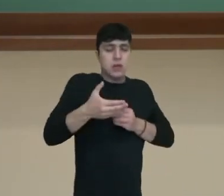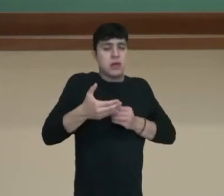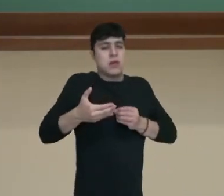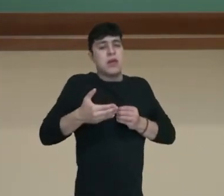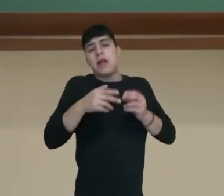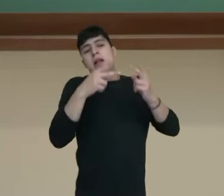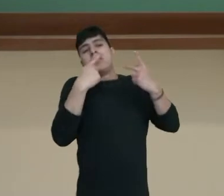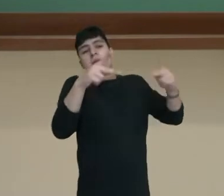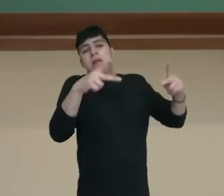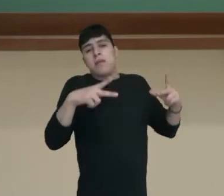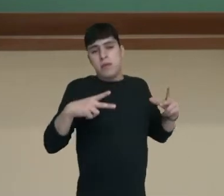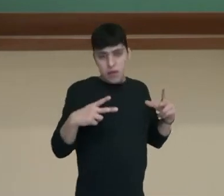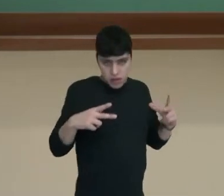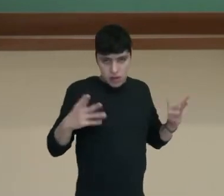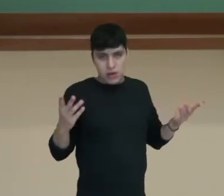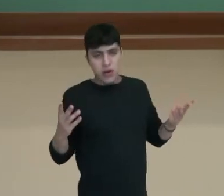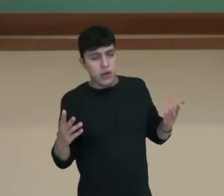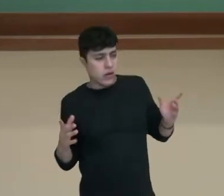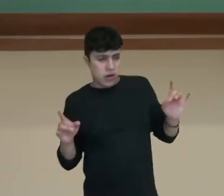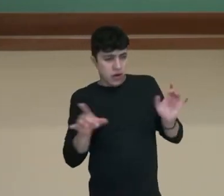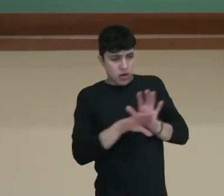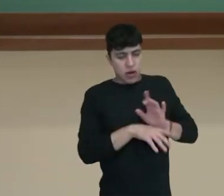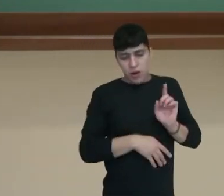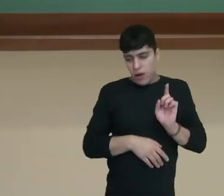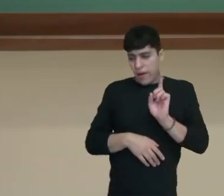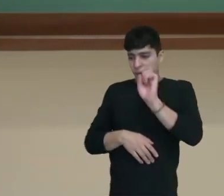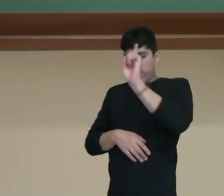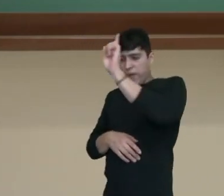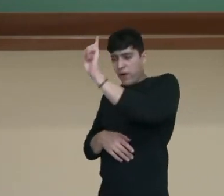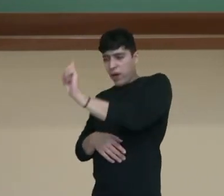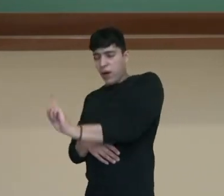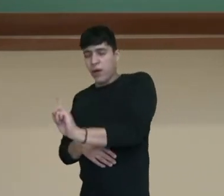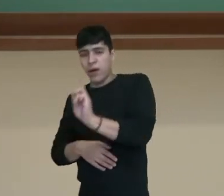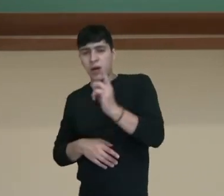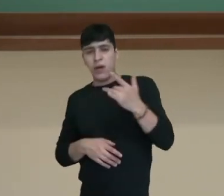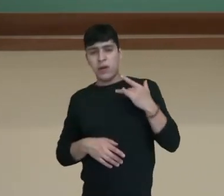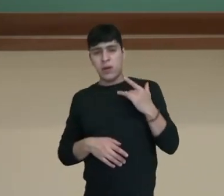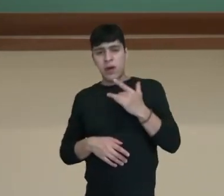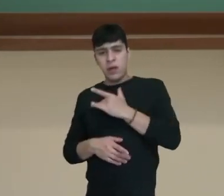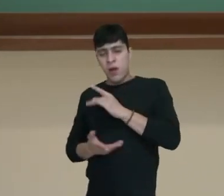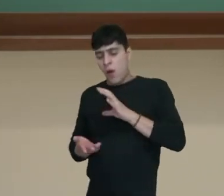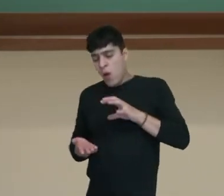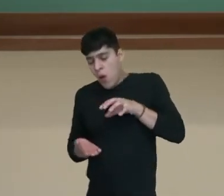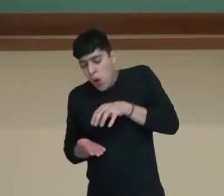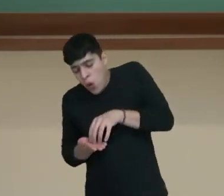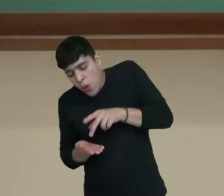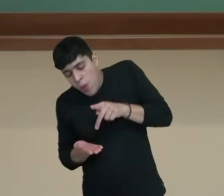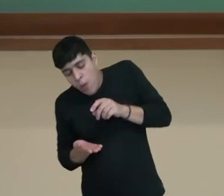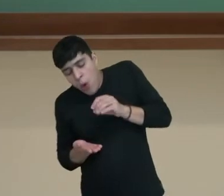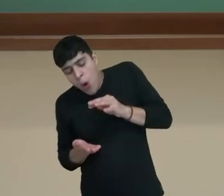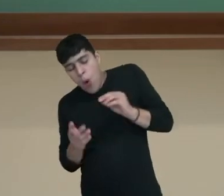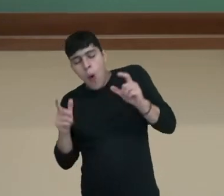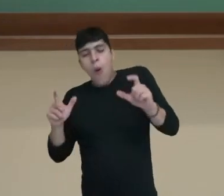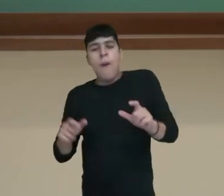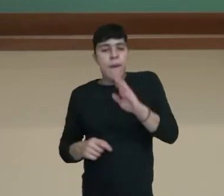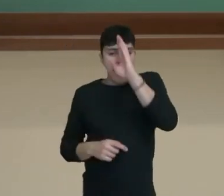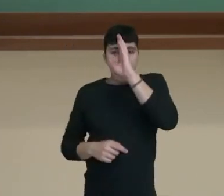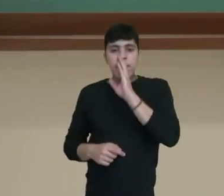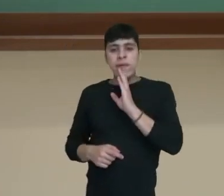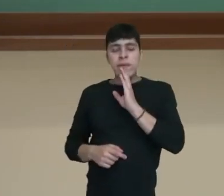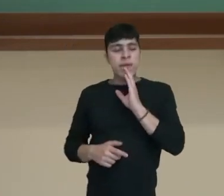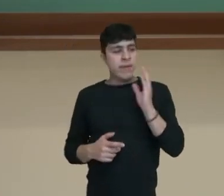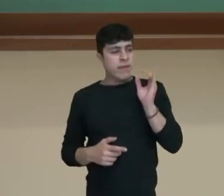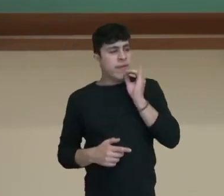né? Pode ser que depois eu vá num posto de saúde. Posto de saúde é um lugar público. Quem que pode ser atendido num posto de saúde?